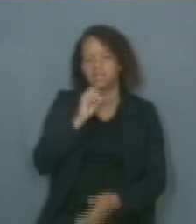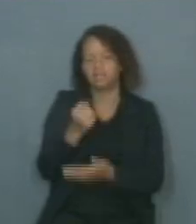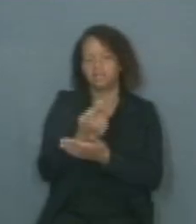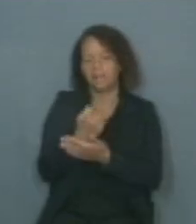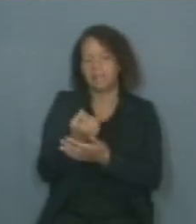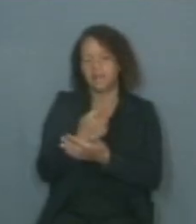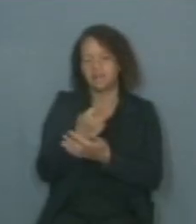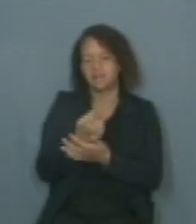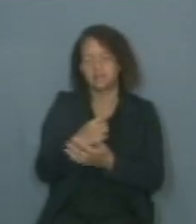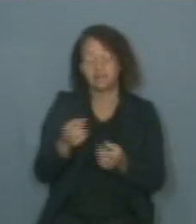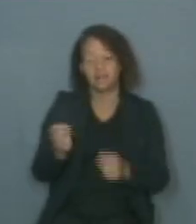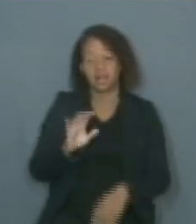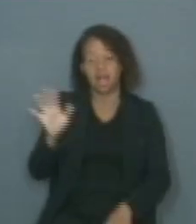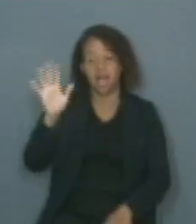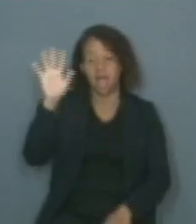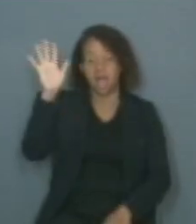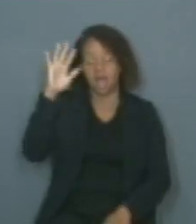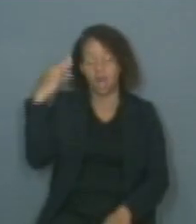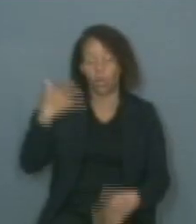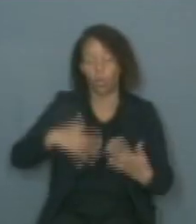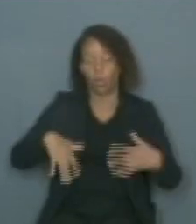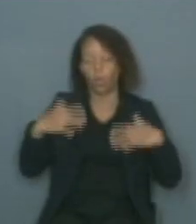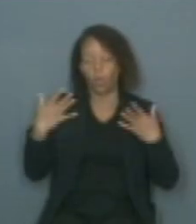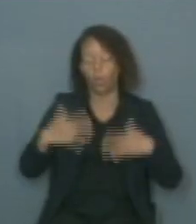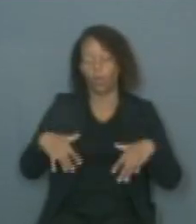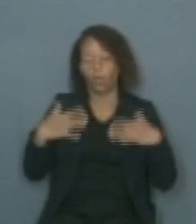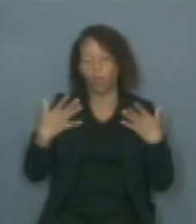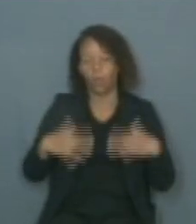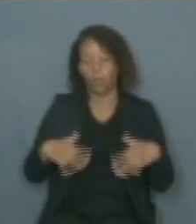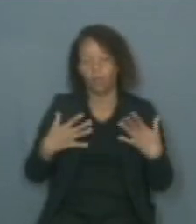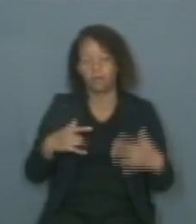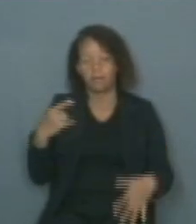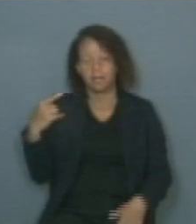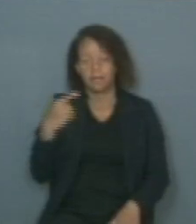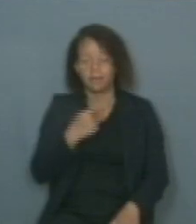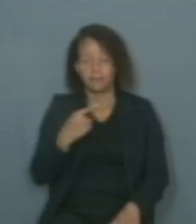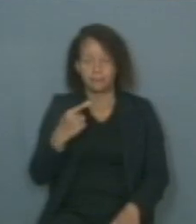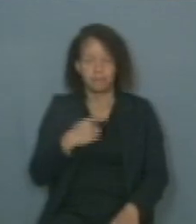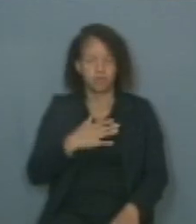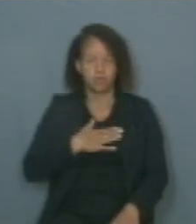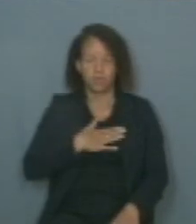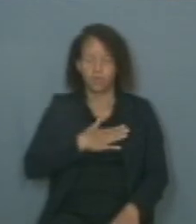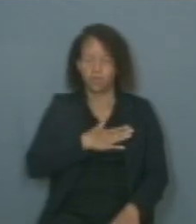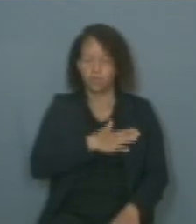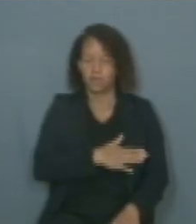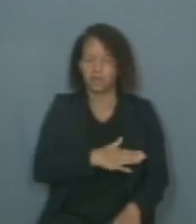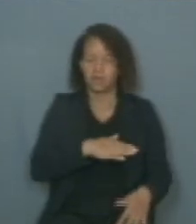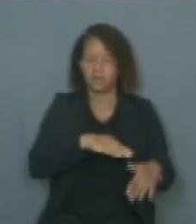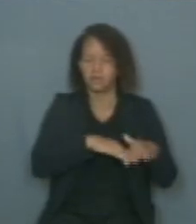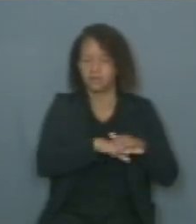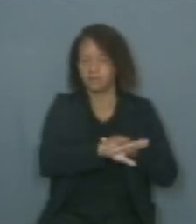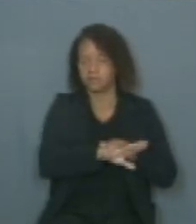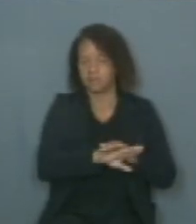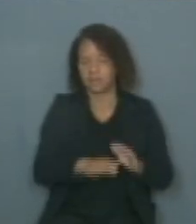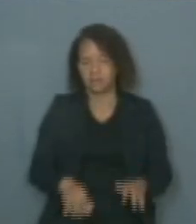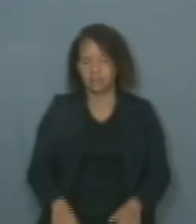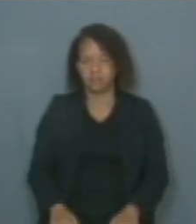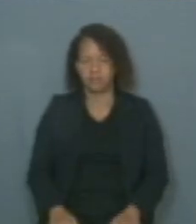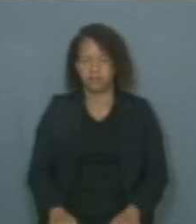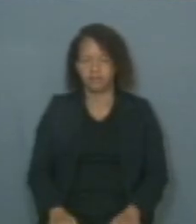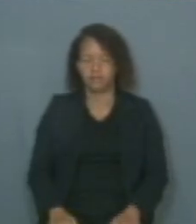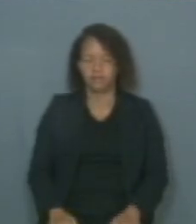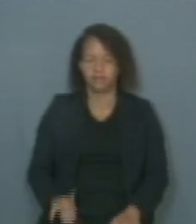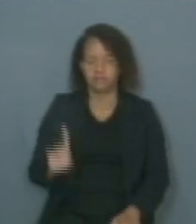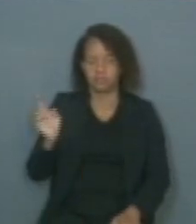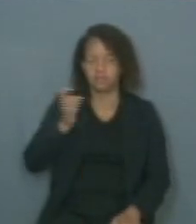farmacêuticas. Isso daqui é caríssimo, vereadores. Tudo sendo pessimamente armazenado. Aqui